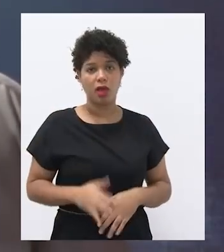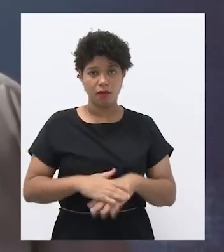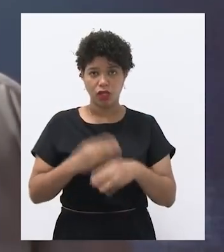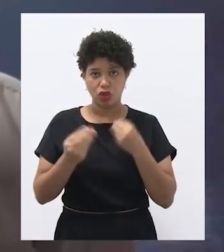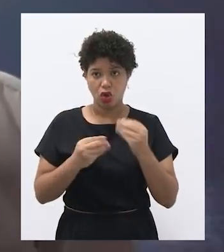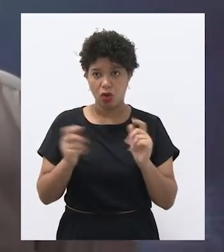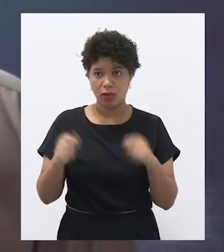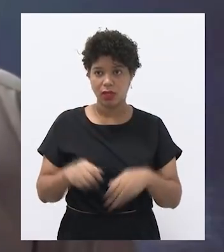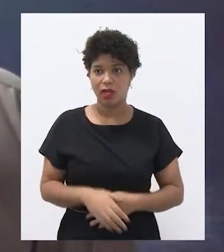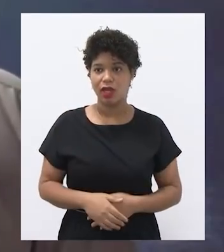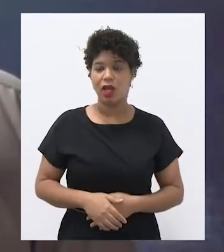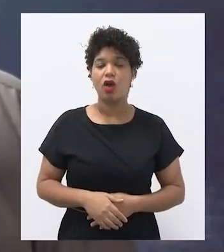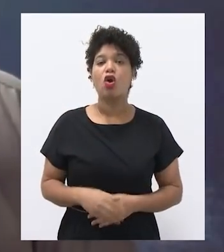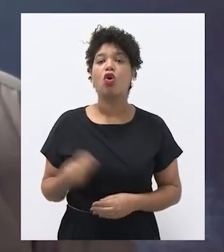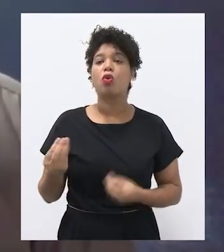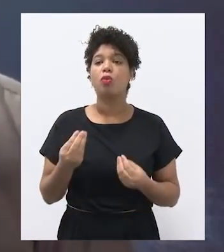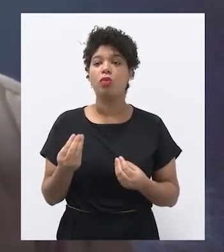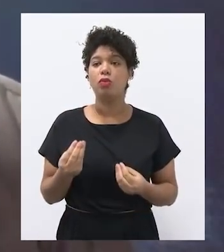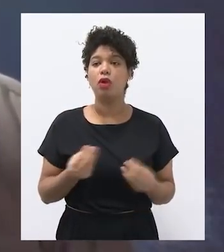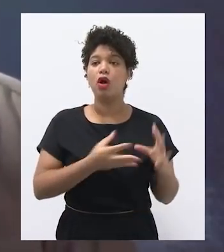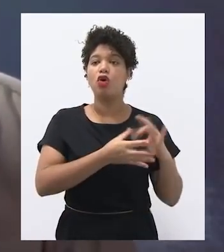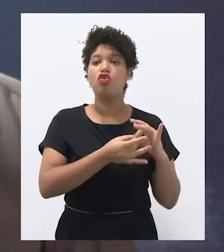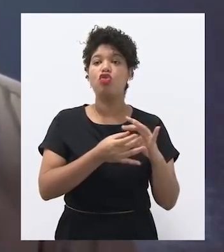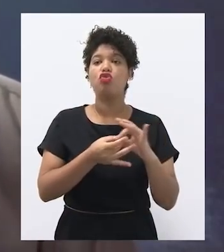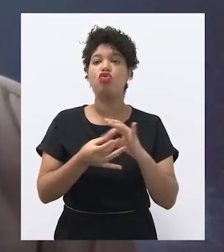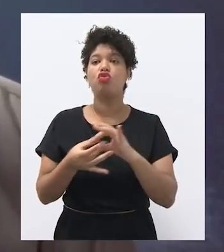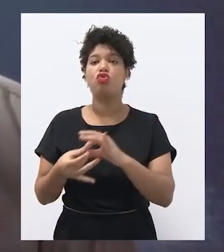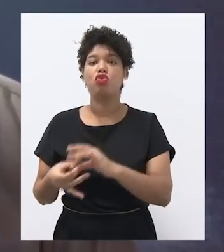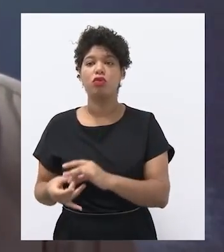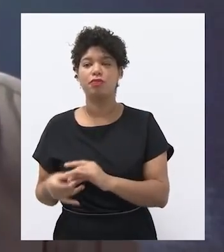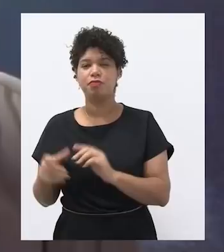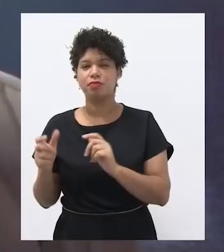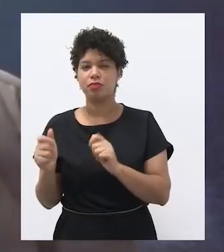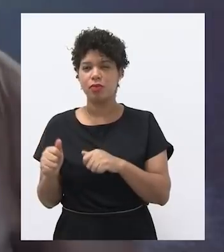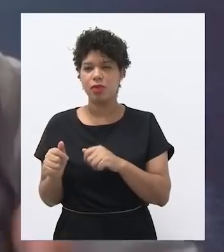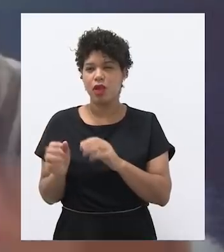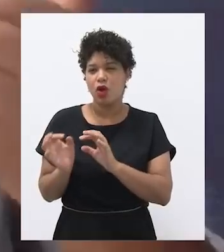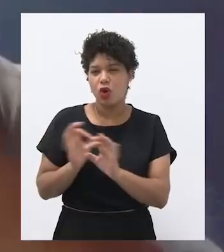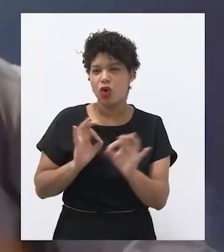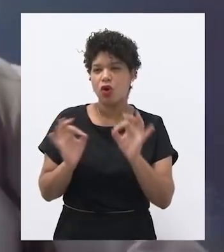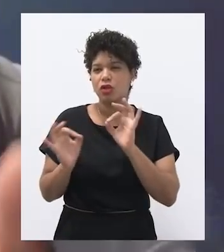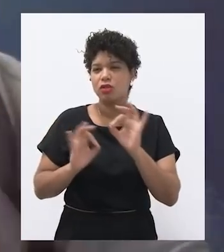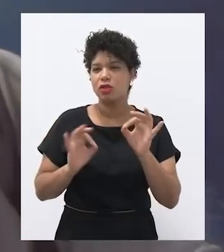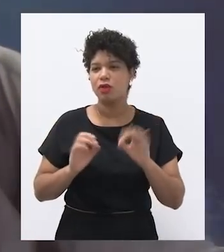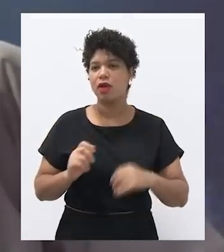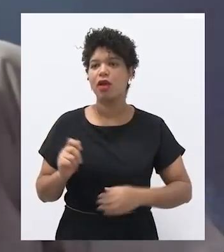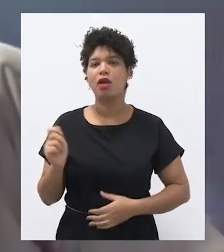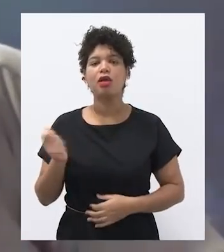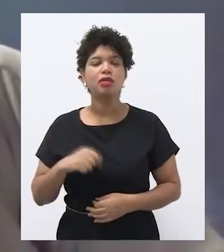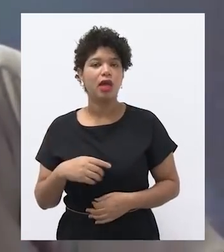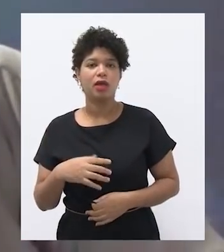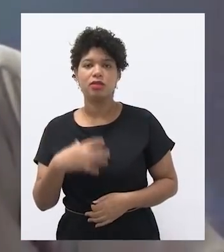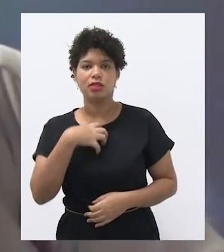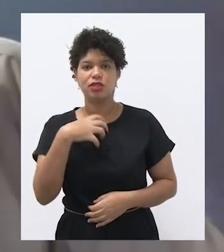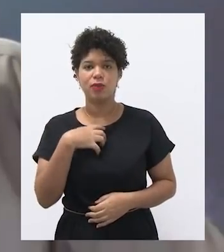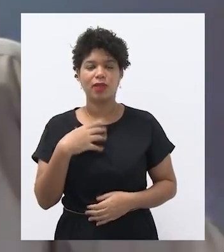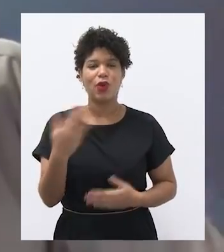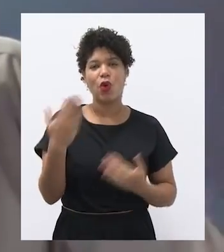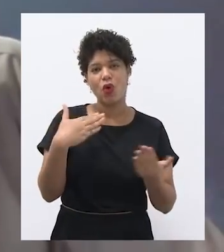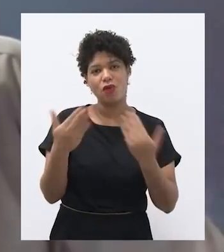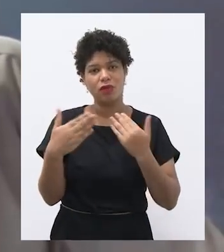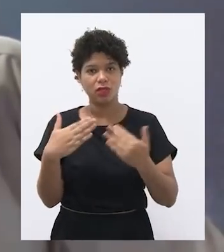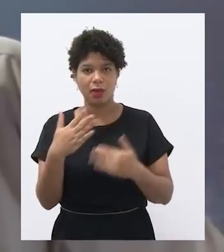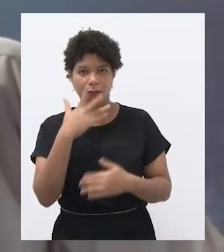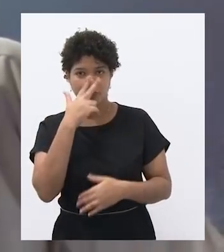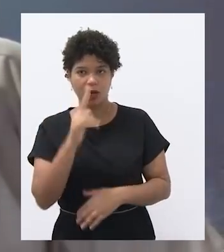criam recursos narrativos, o storytelling é muito bem amarradinho para que você tenha esse processo. Então, a